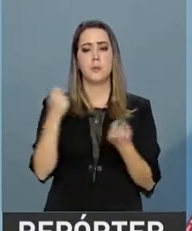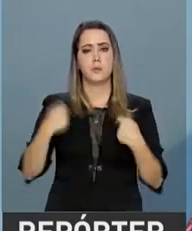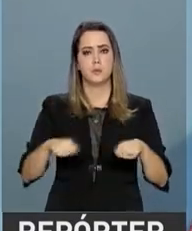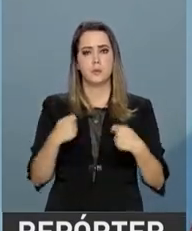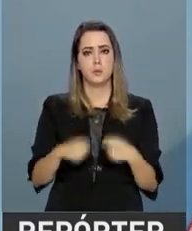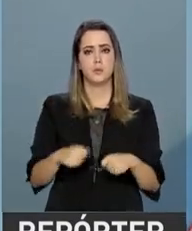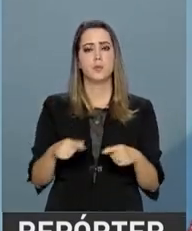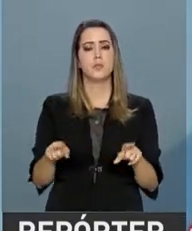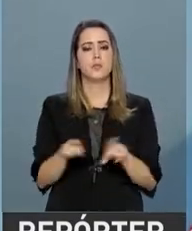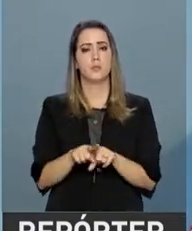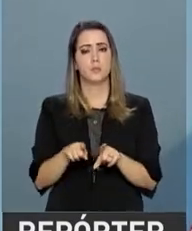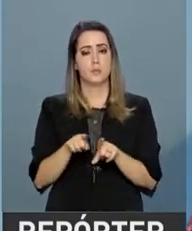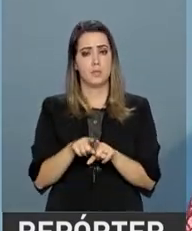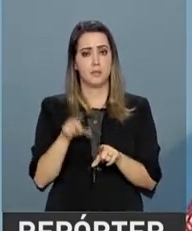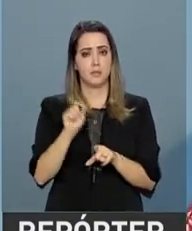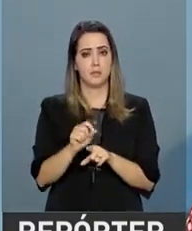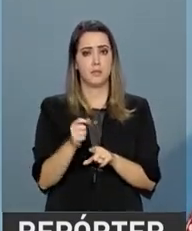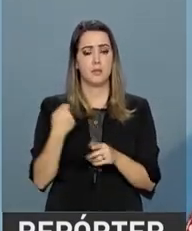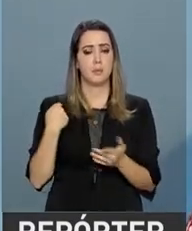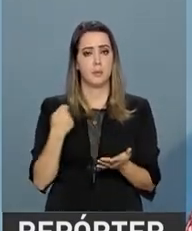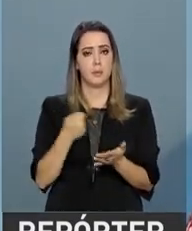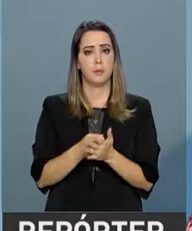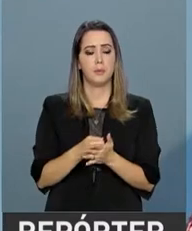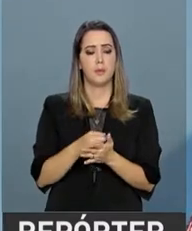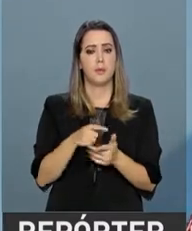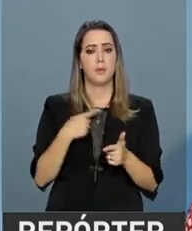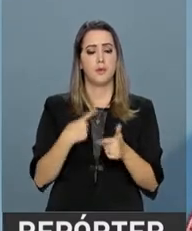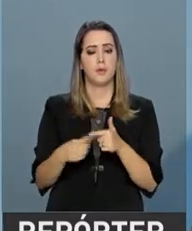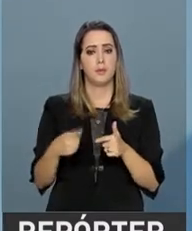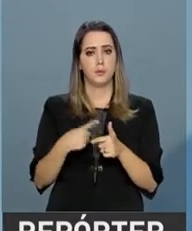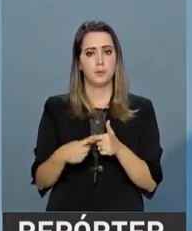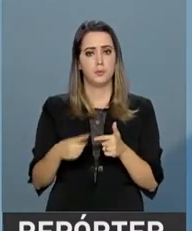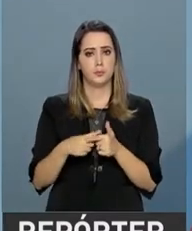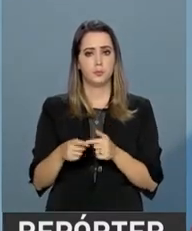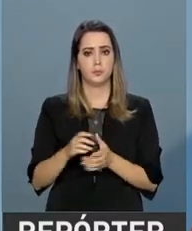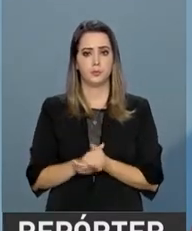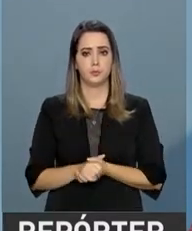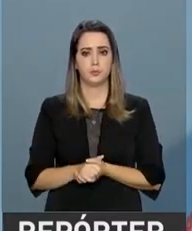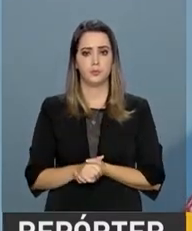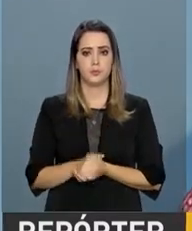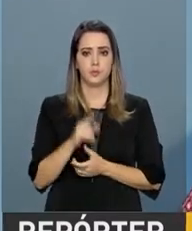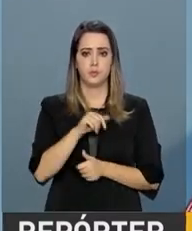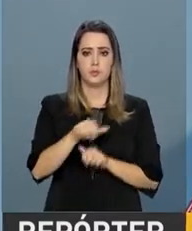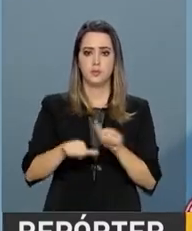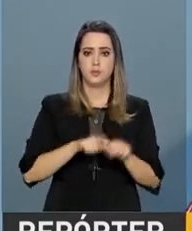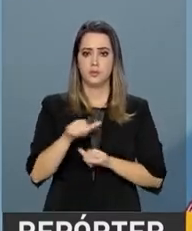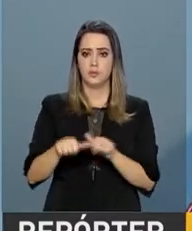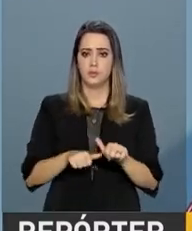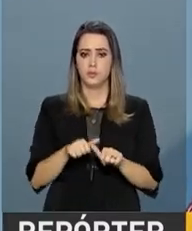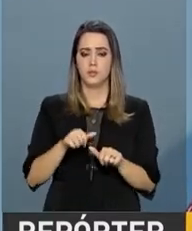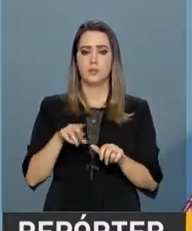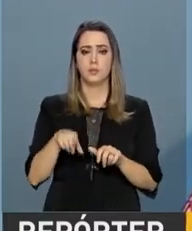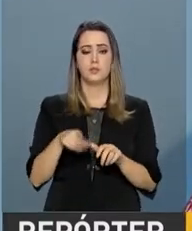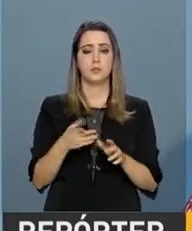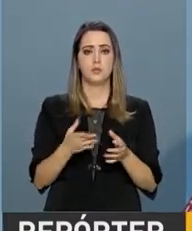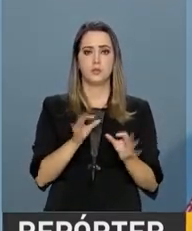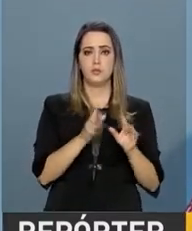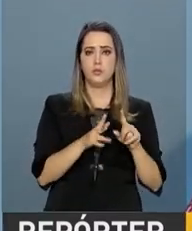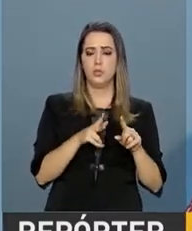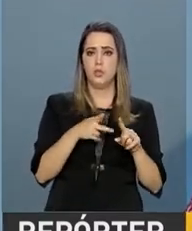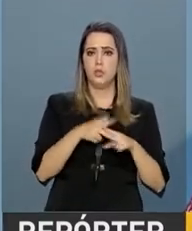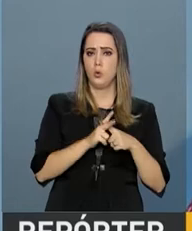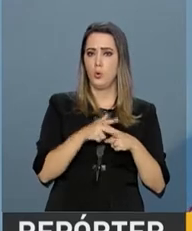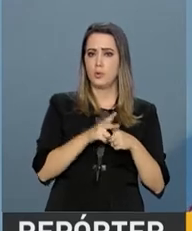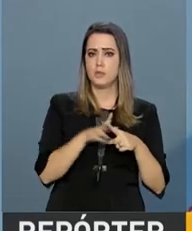tem obrigação de reparar o dano causado você tem que converter e reparar todo da então decreto foi